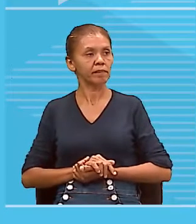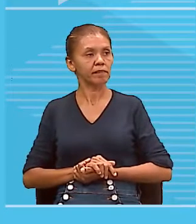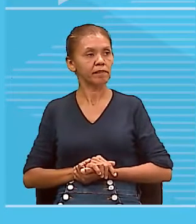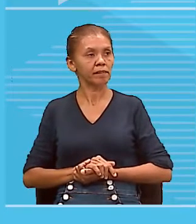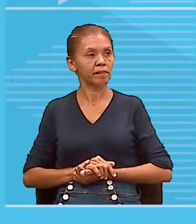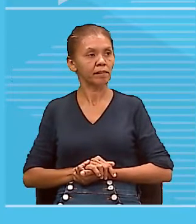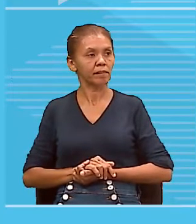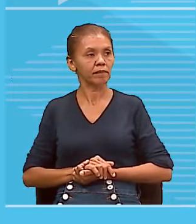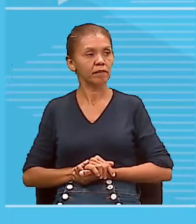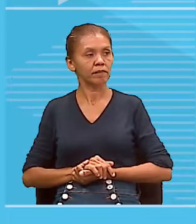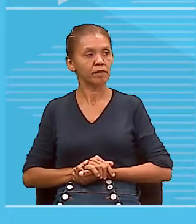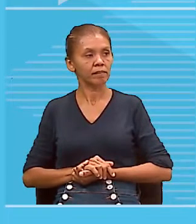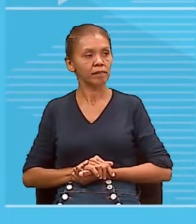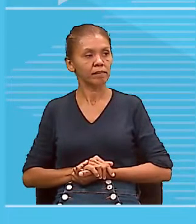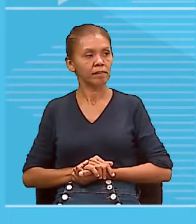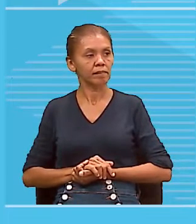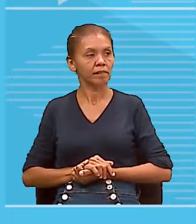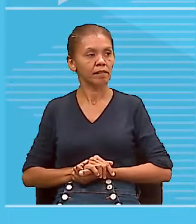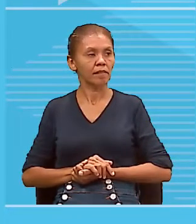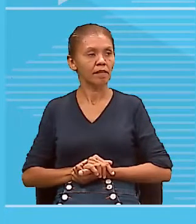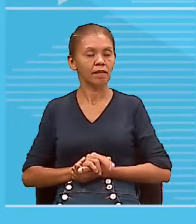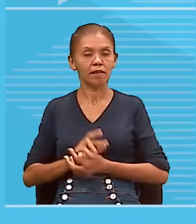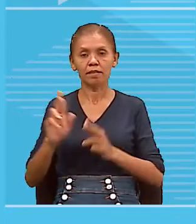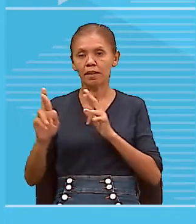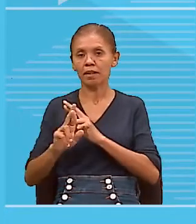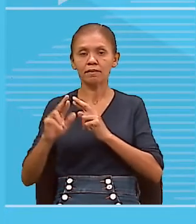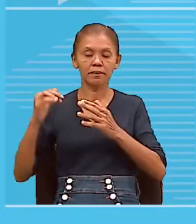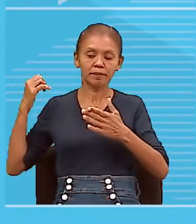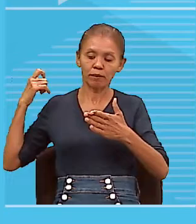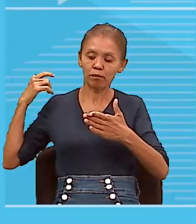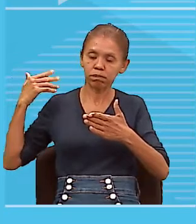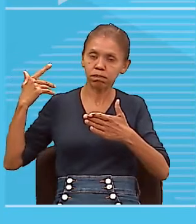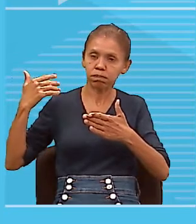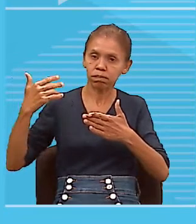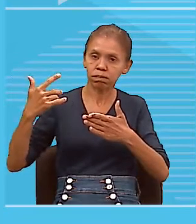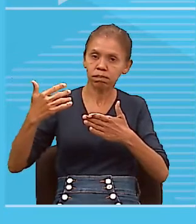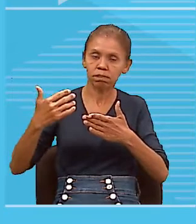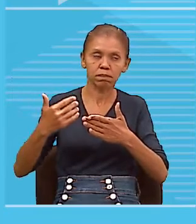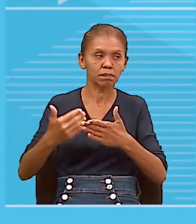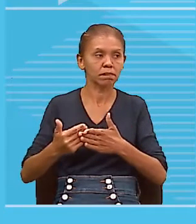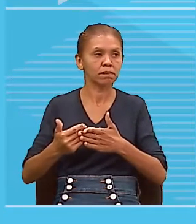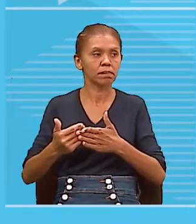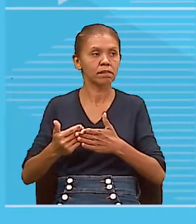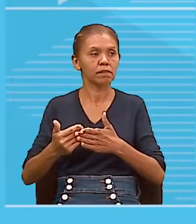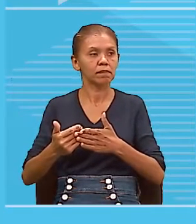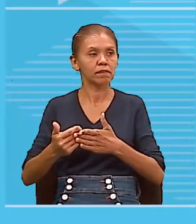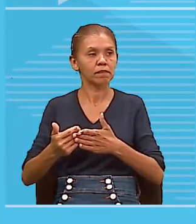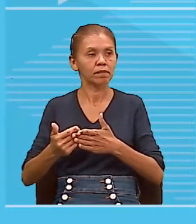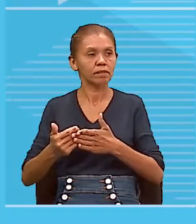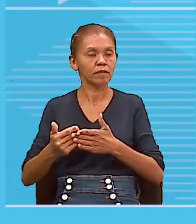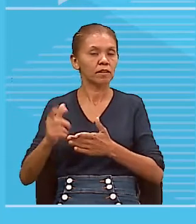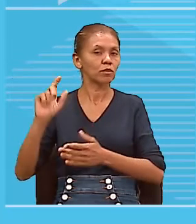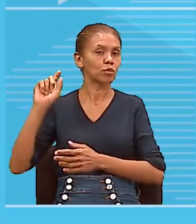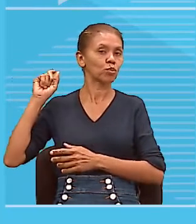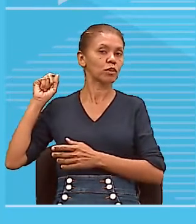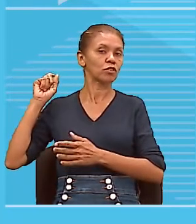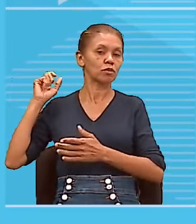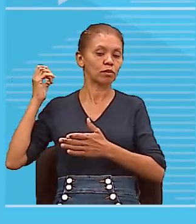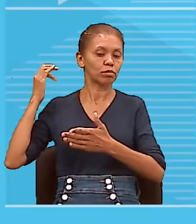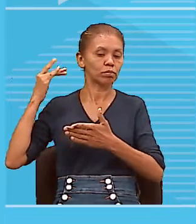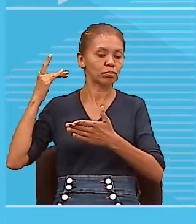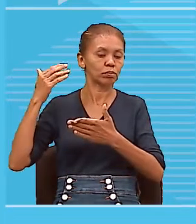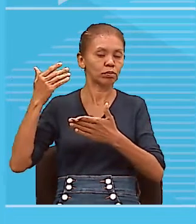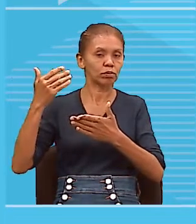é uma imagem que envolve o que o tempo então a gente vem do mais remoto para o mais atual né